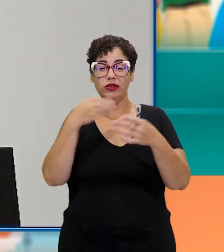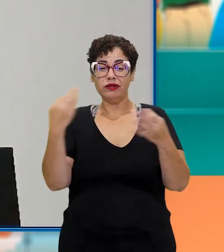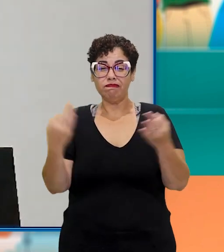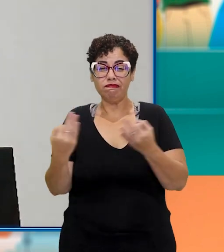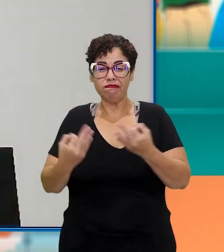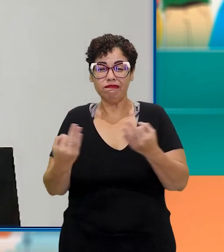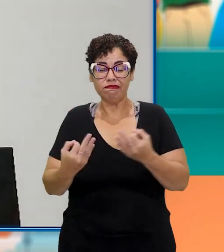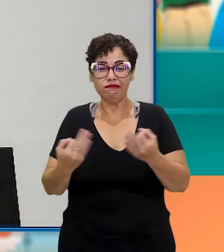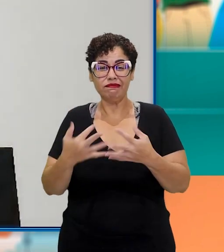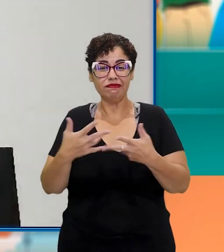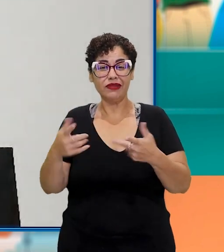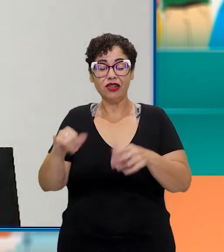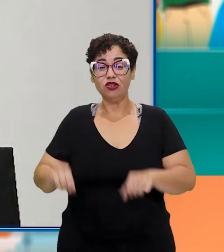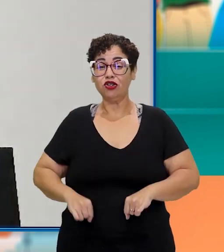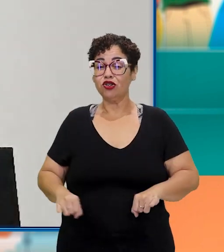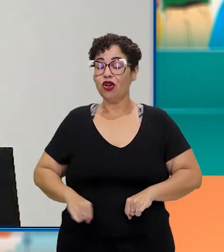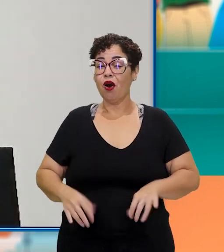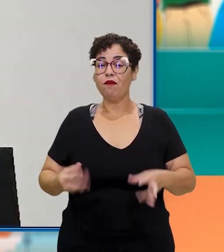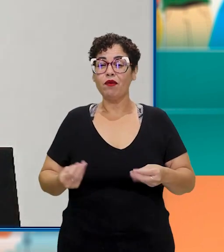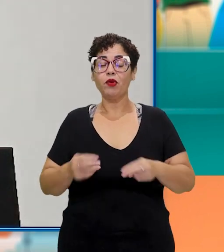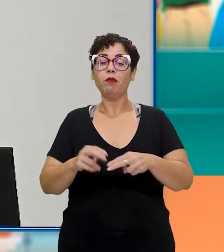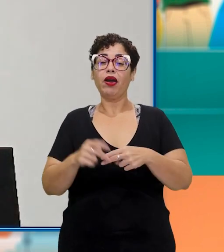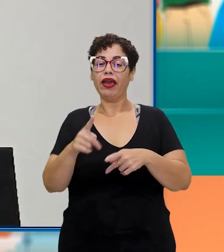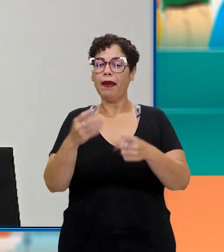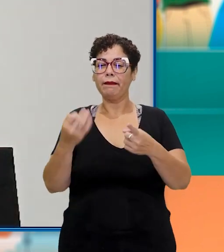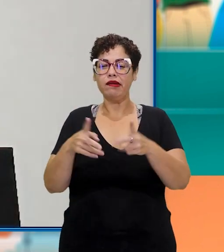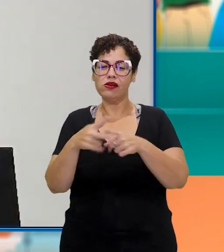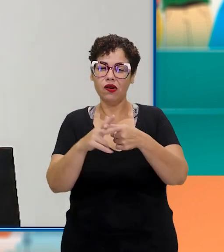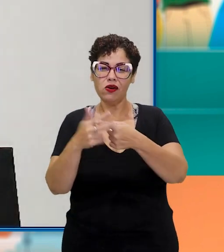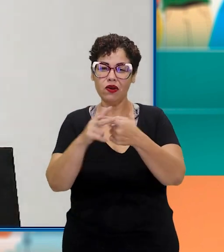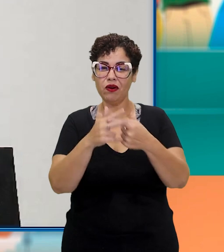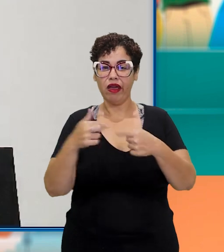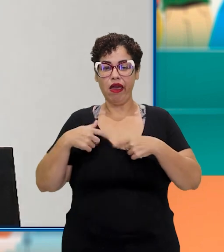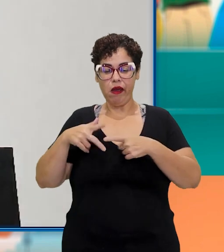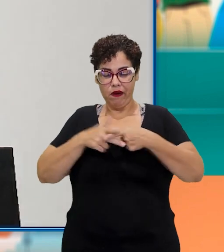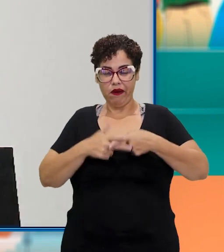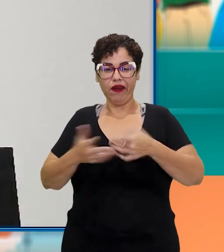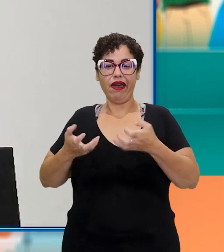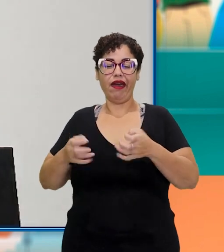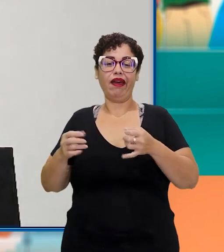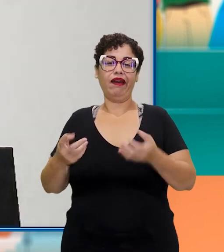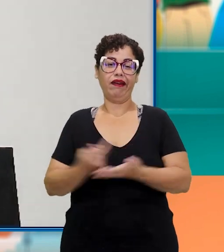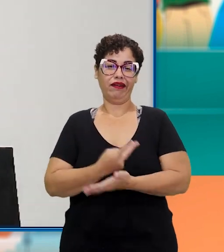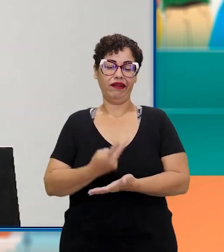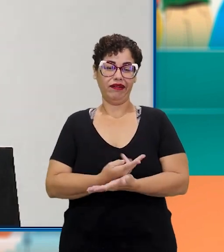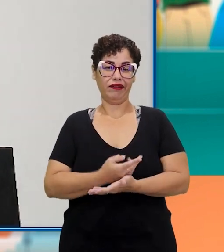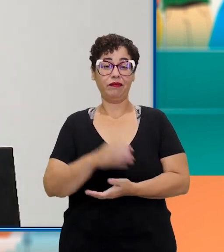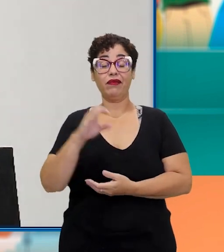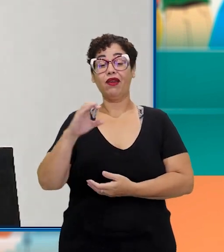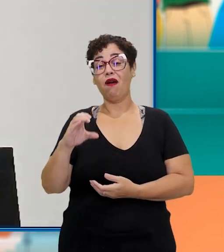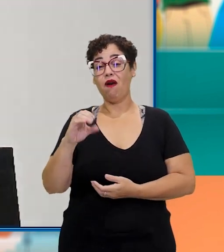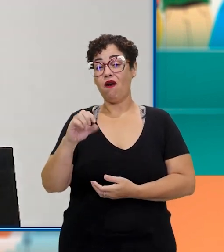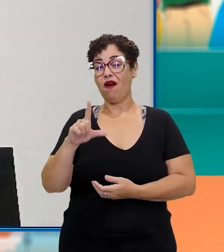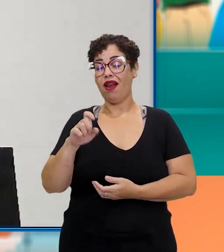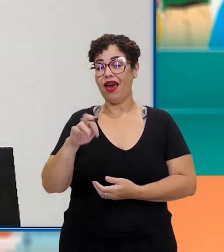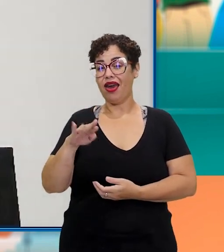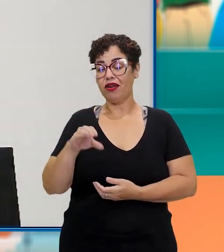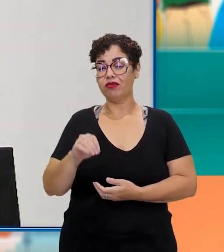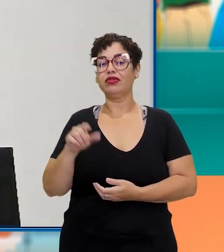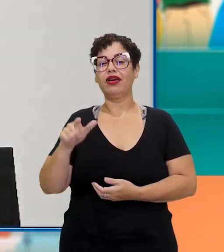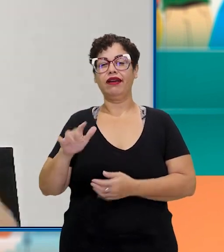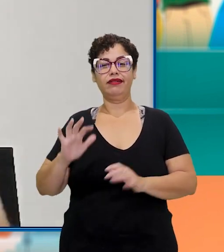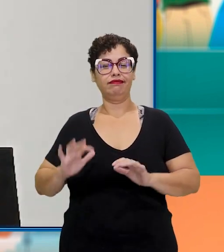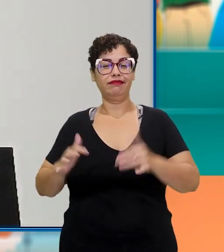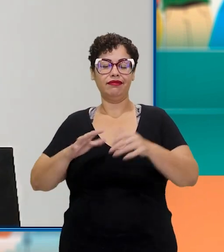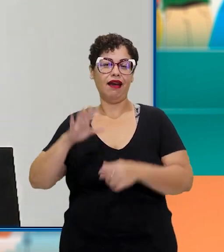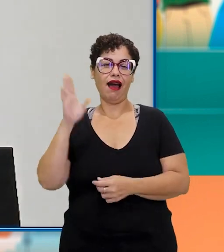de perfeccionismo que possuem. Eles sofrem muito com isso, sofrem com seus próprios erros. Já os coléricos